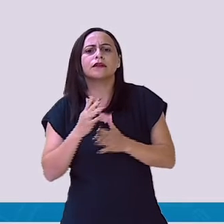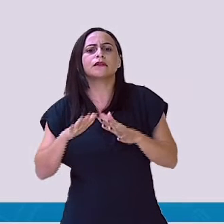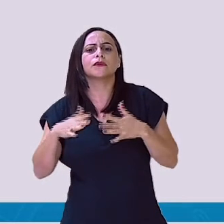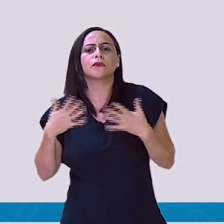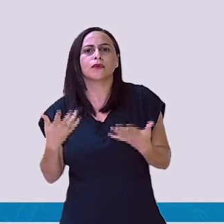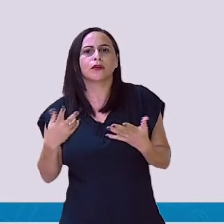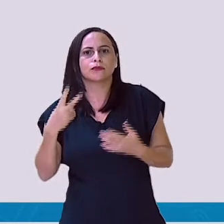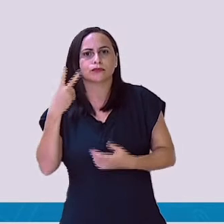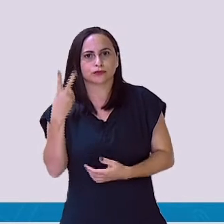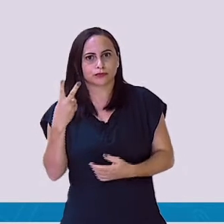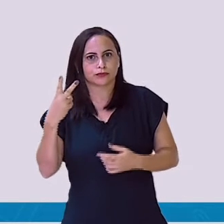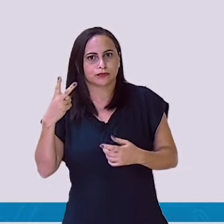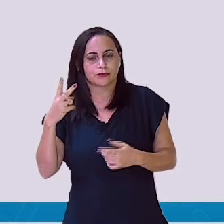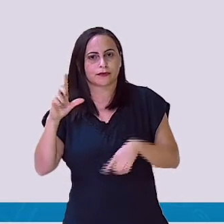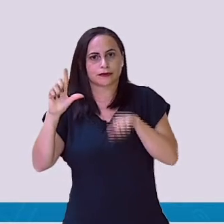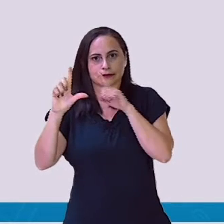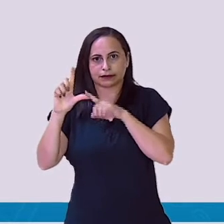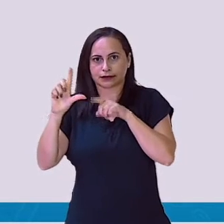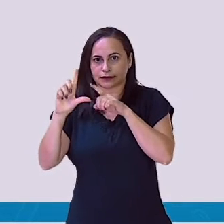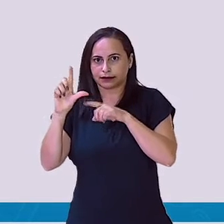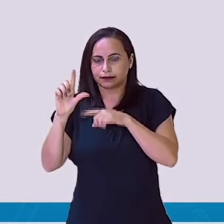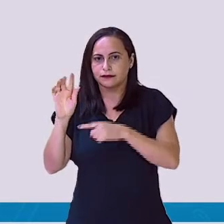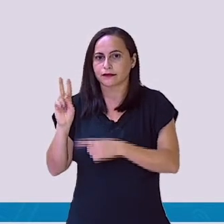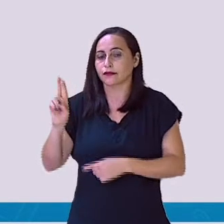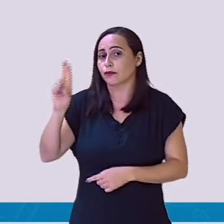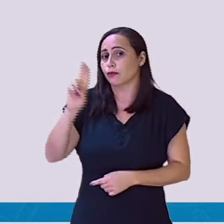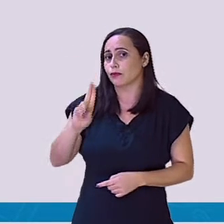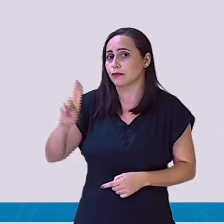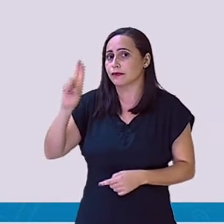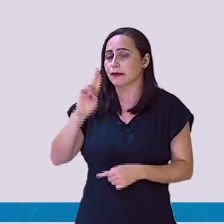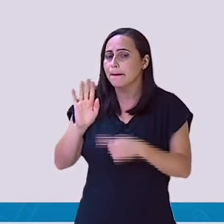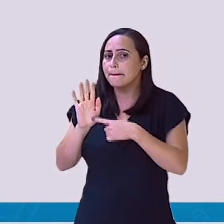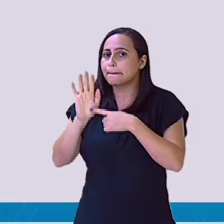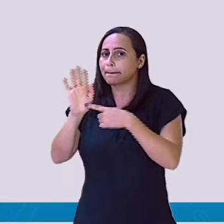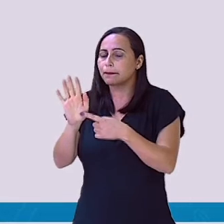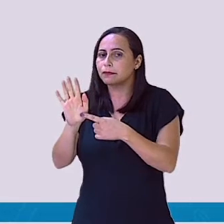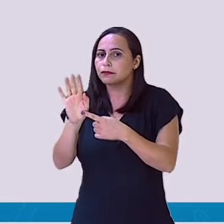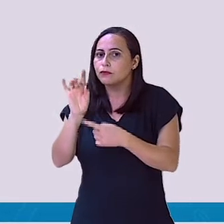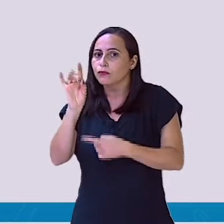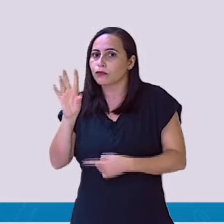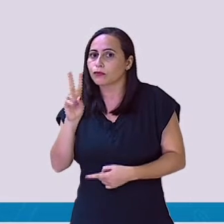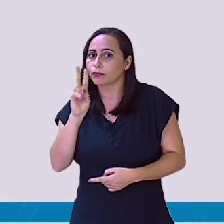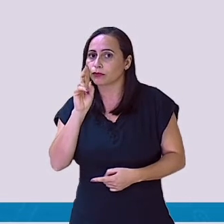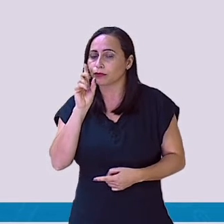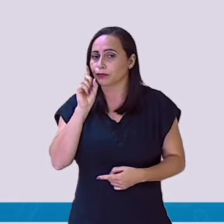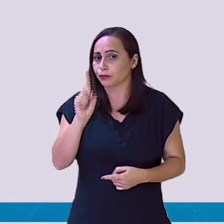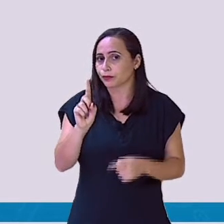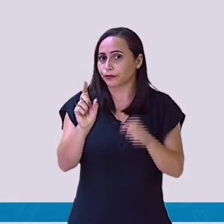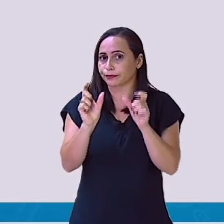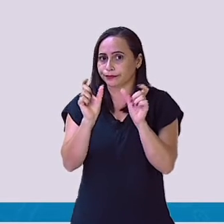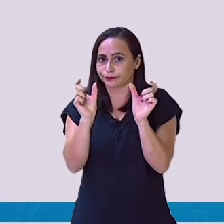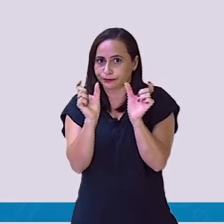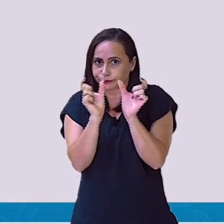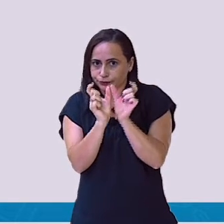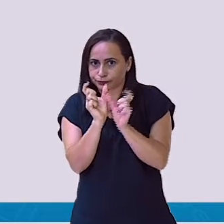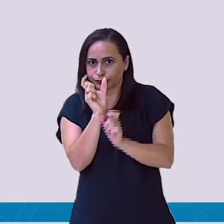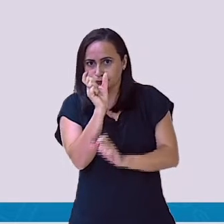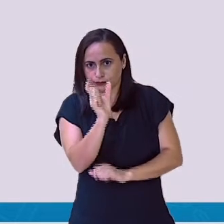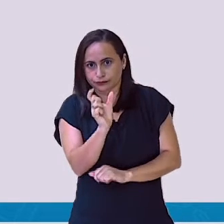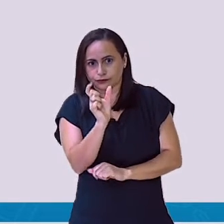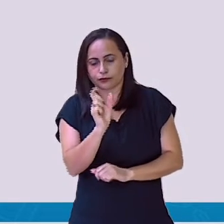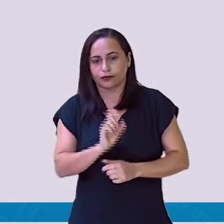fonema. Em nossa língua, há um número razoável de dígrafos a que convém